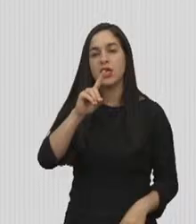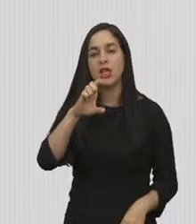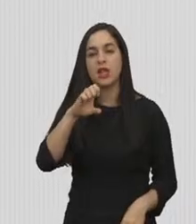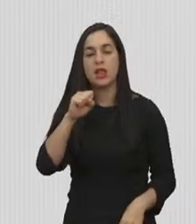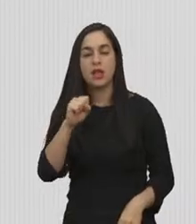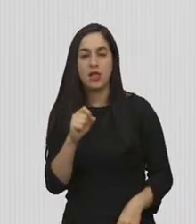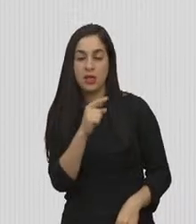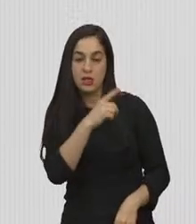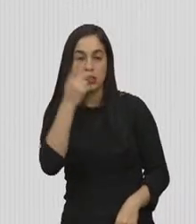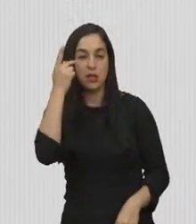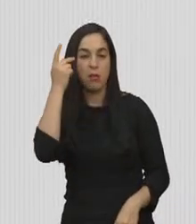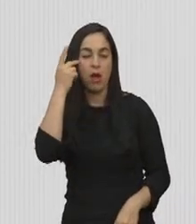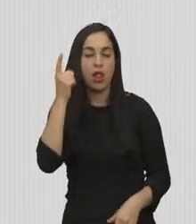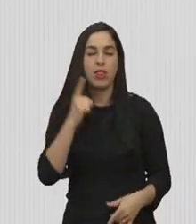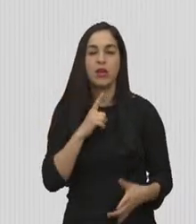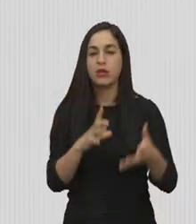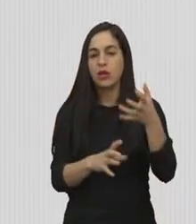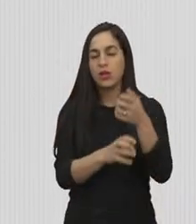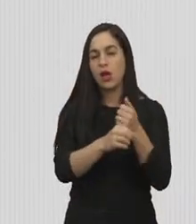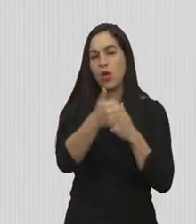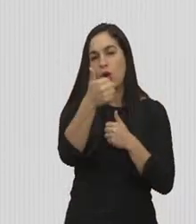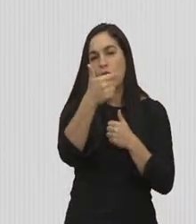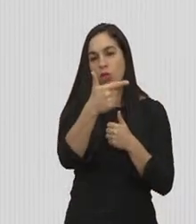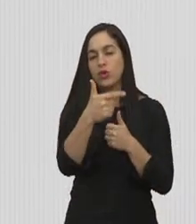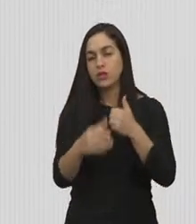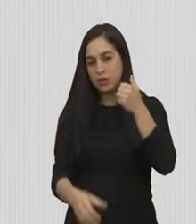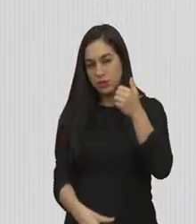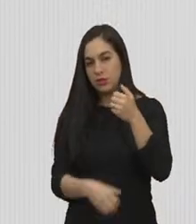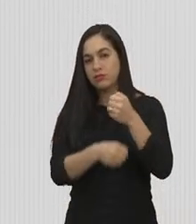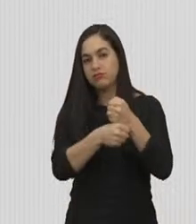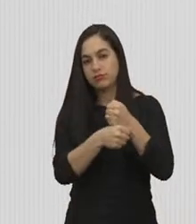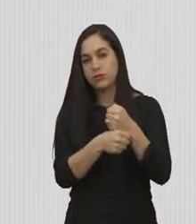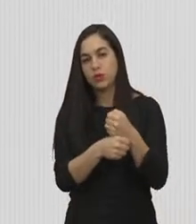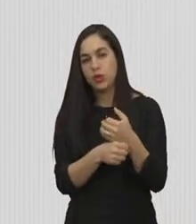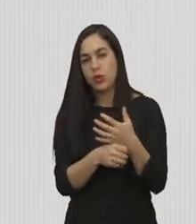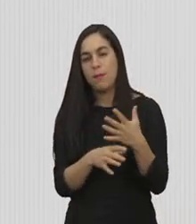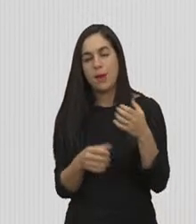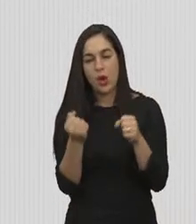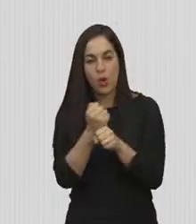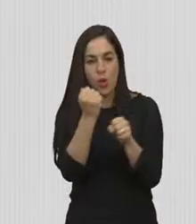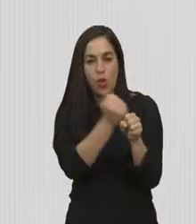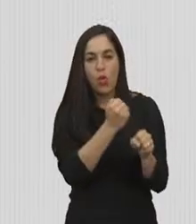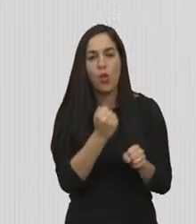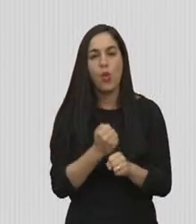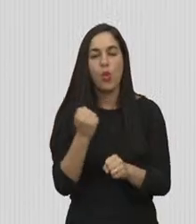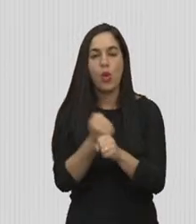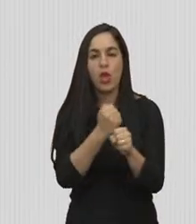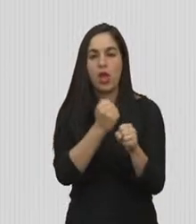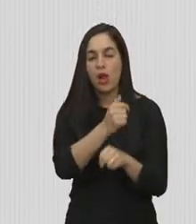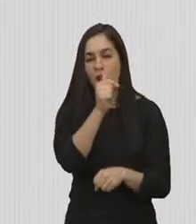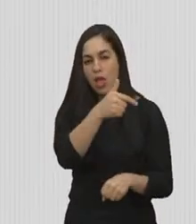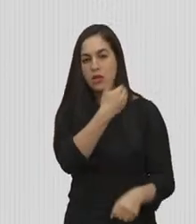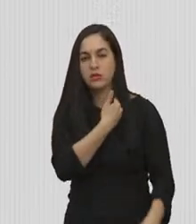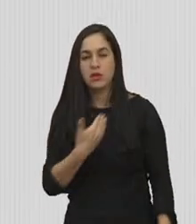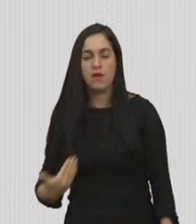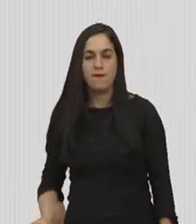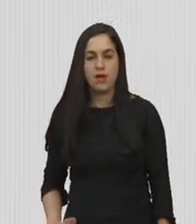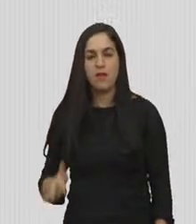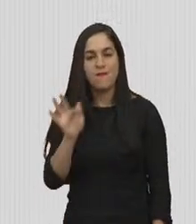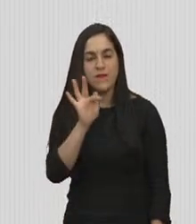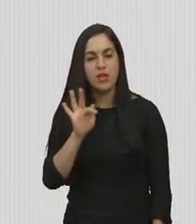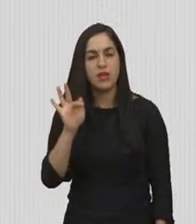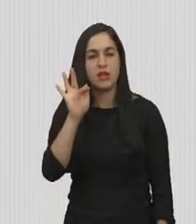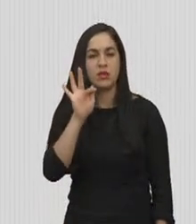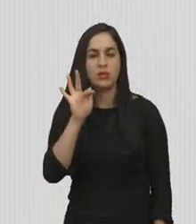novos, 12 campos novos que entraram para ser construídos agora nesse governo federal.